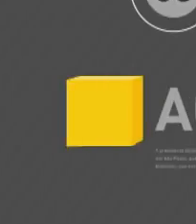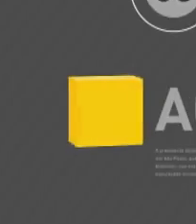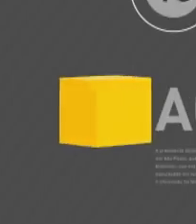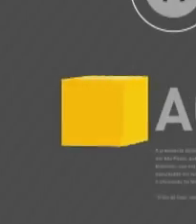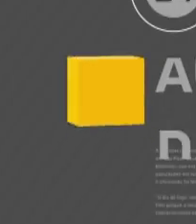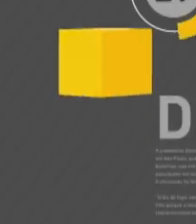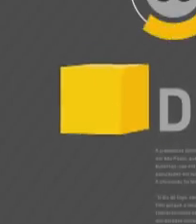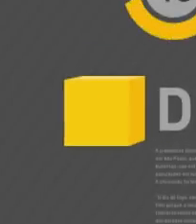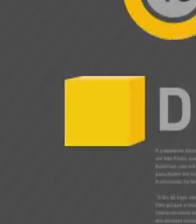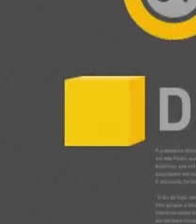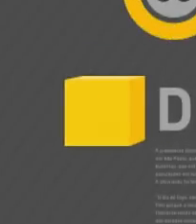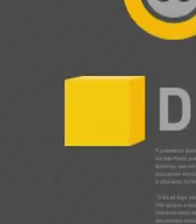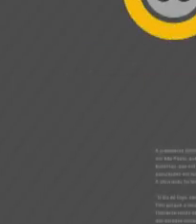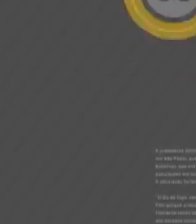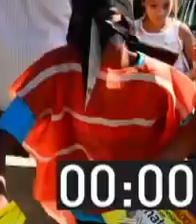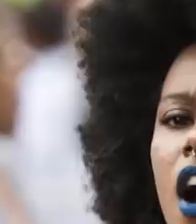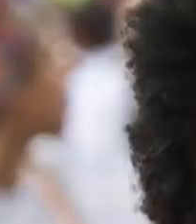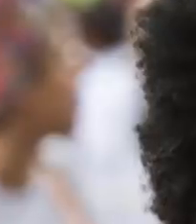o